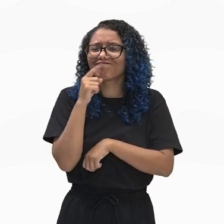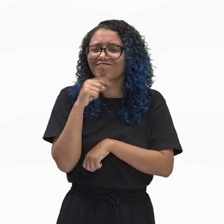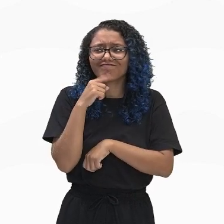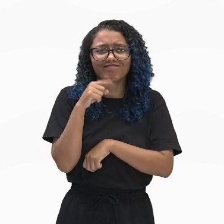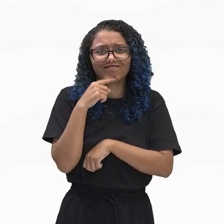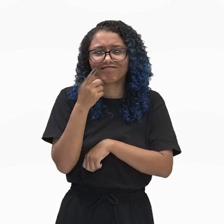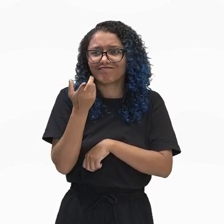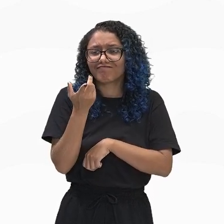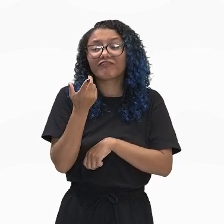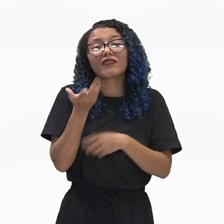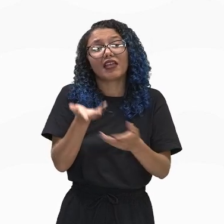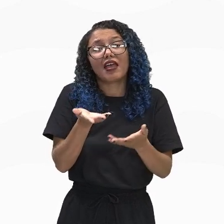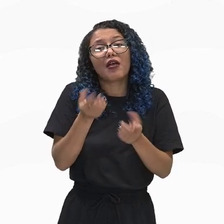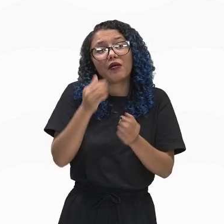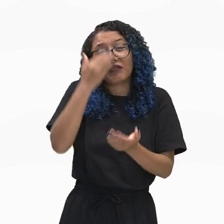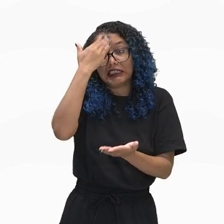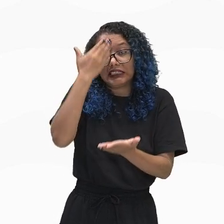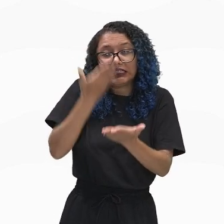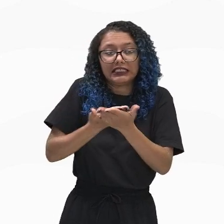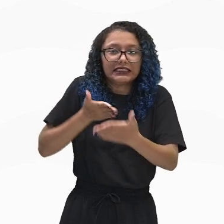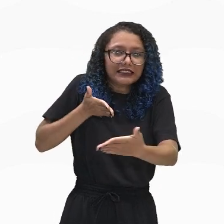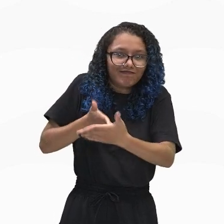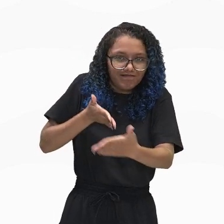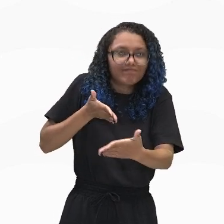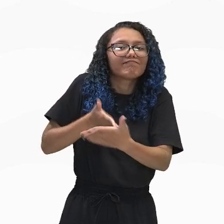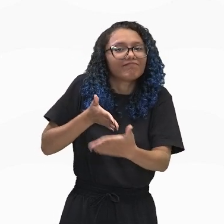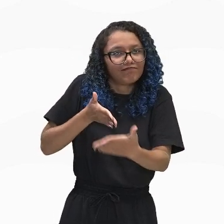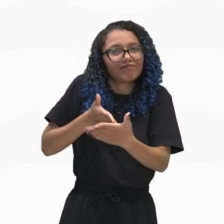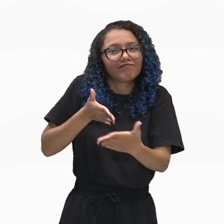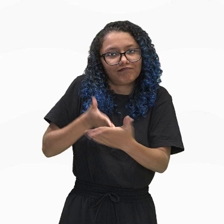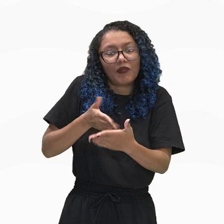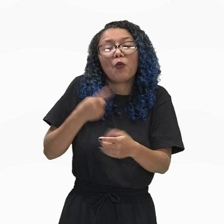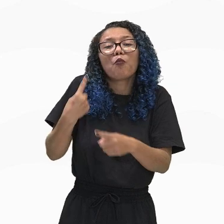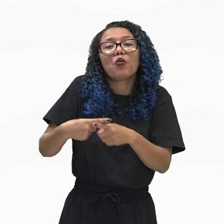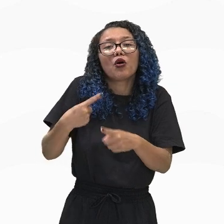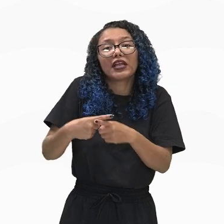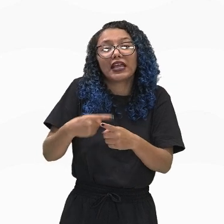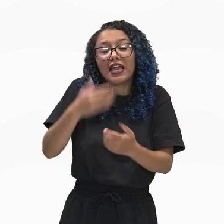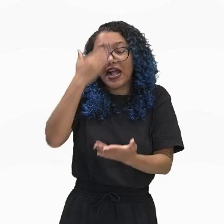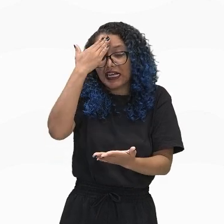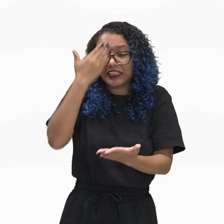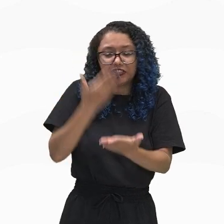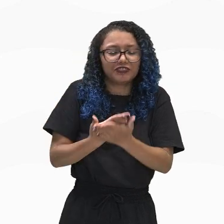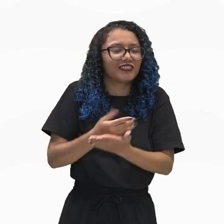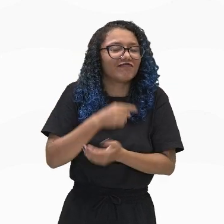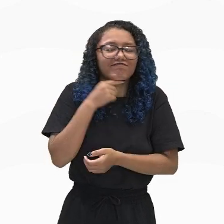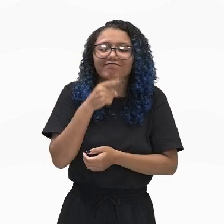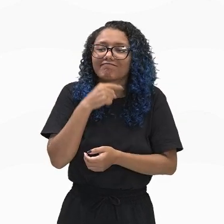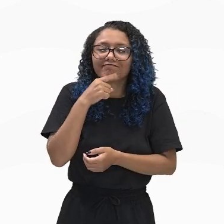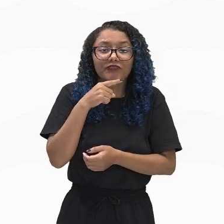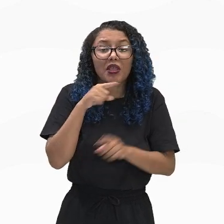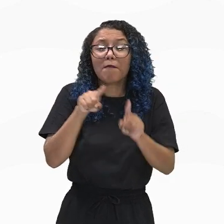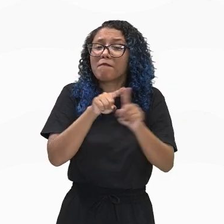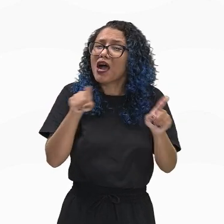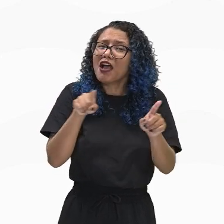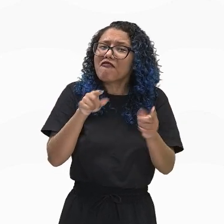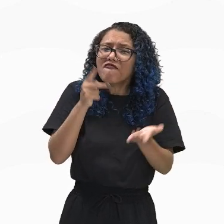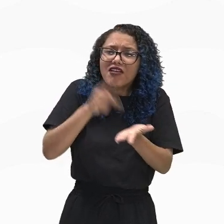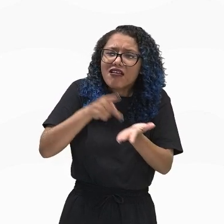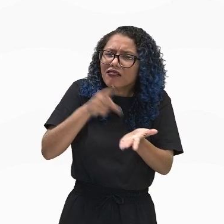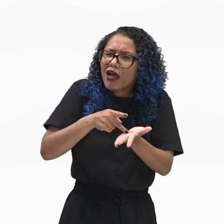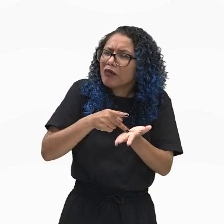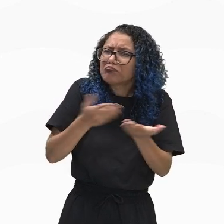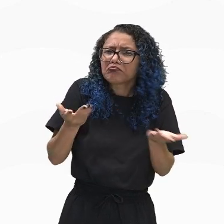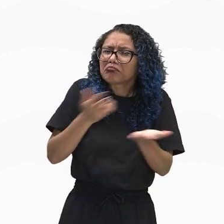crença limitante. Ela acaba acreditando que ela não consegue e não é verdade. E nós temos as crenças